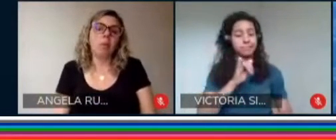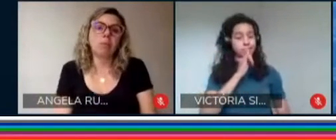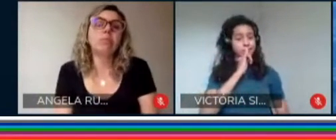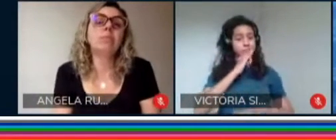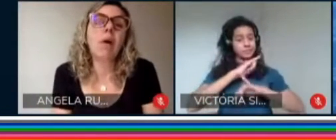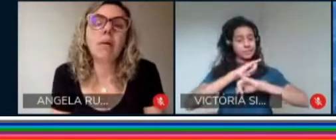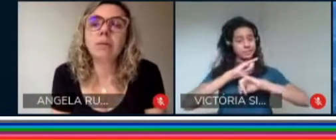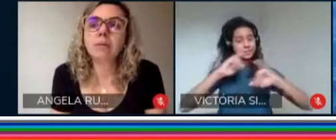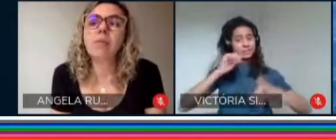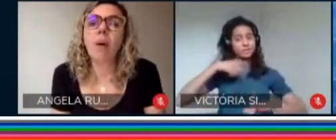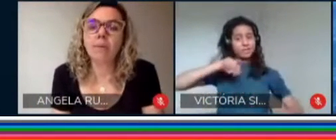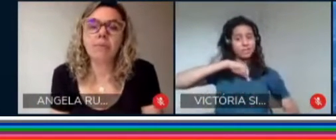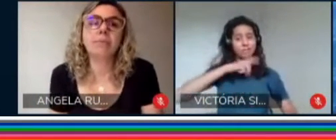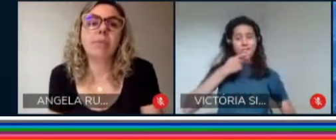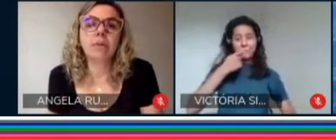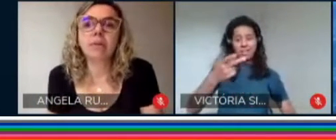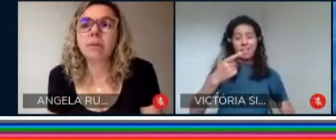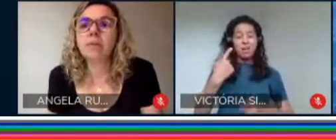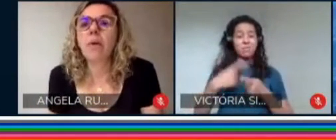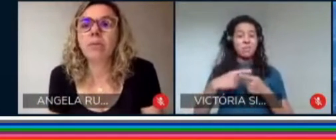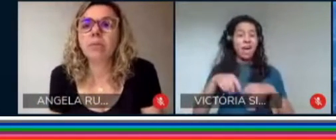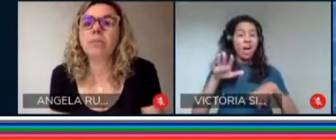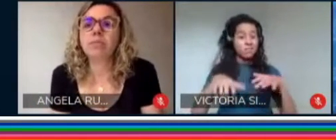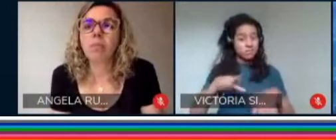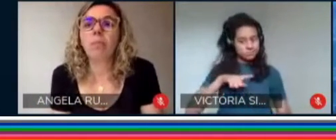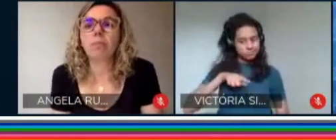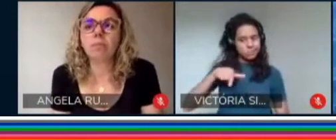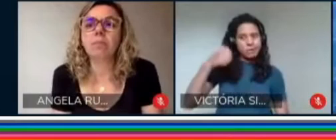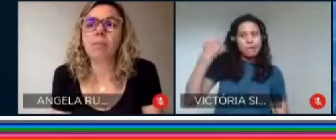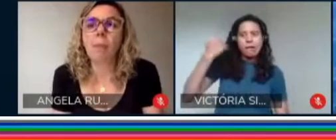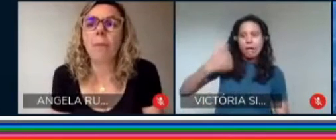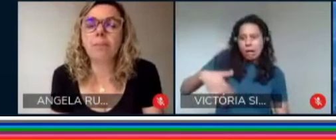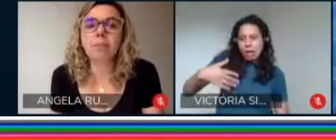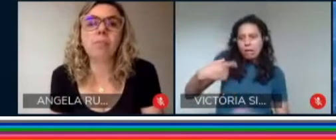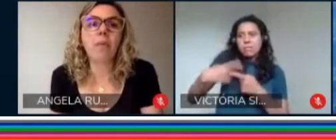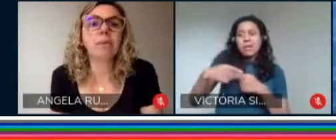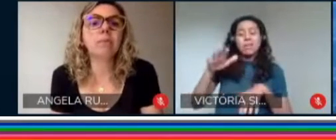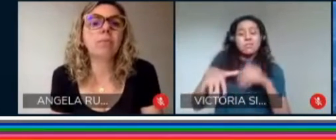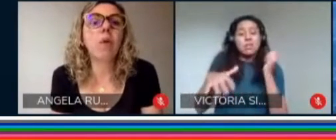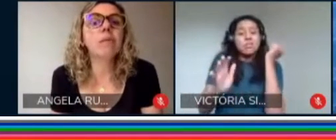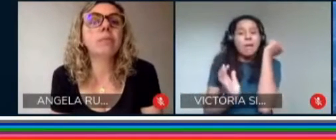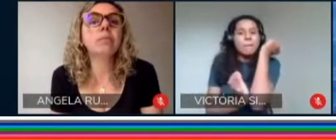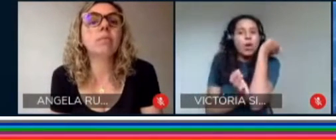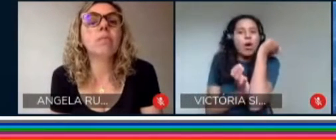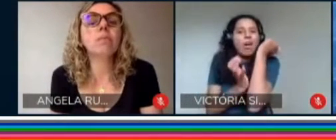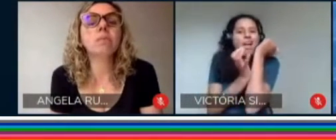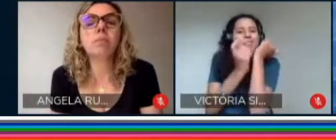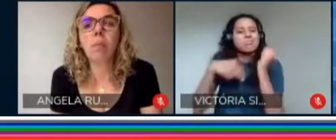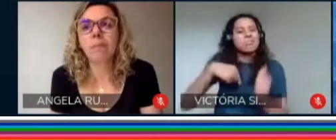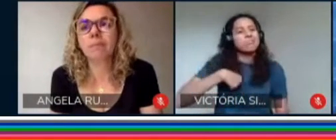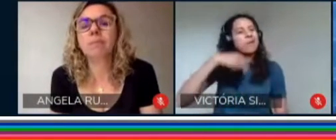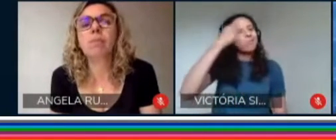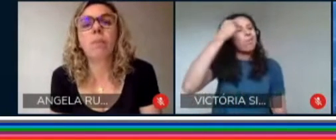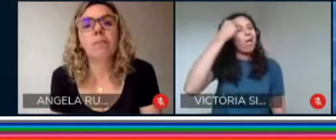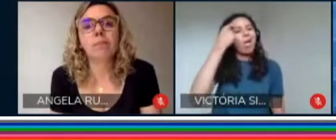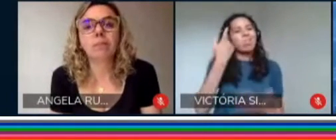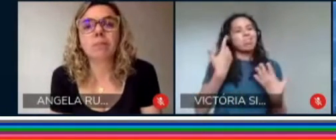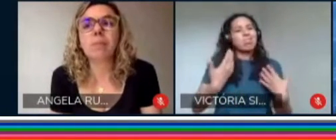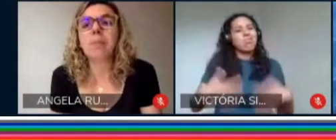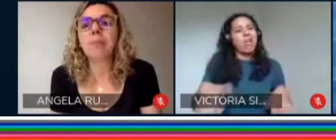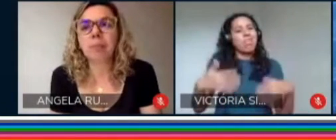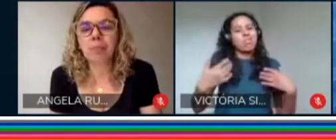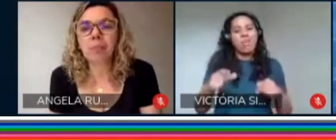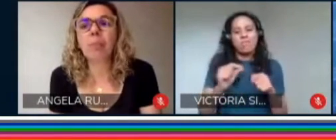gente esbarrar num empecilho que é meramente burocrático, né? E para ter a justificativa de